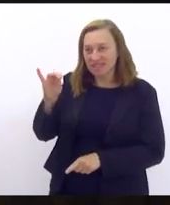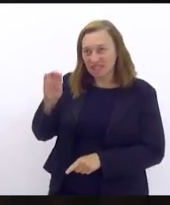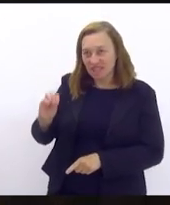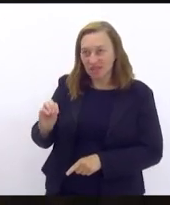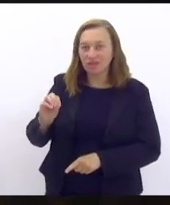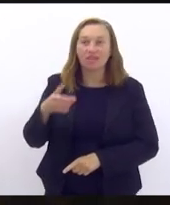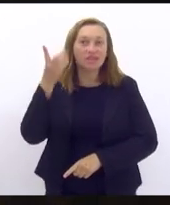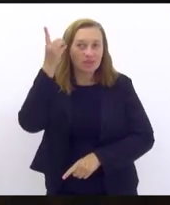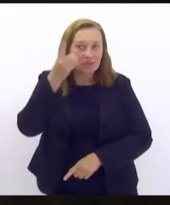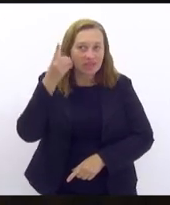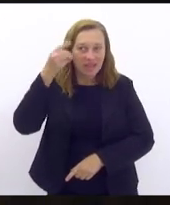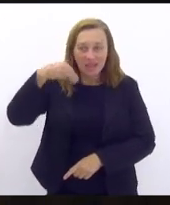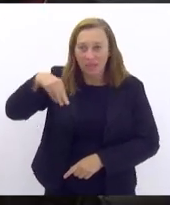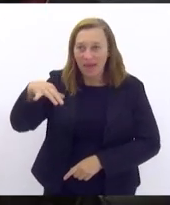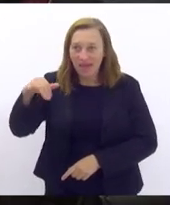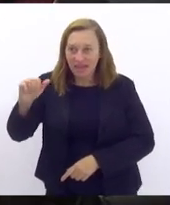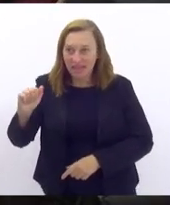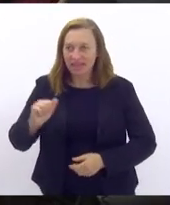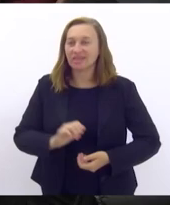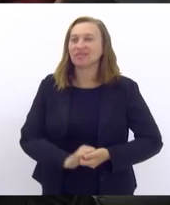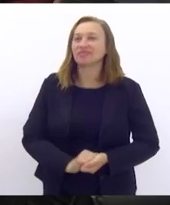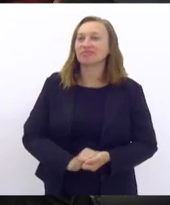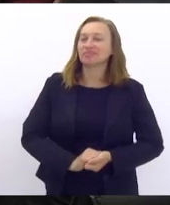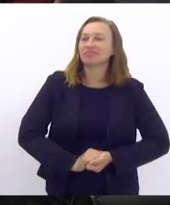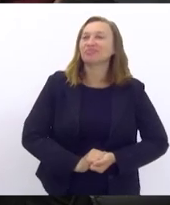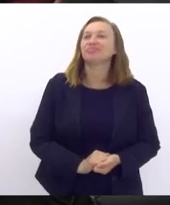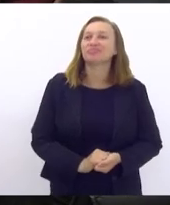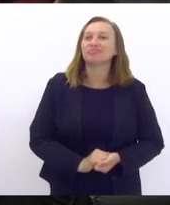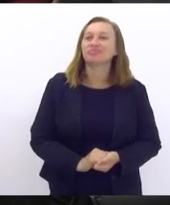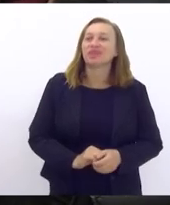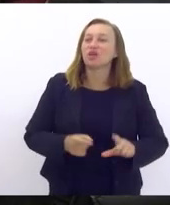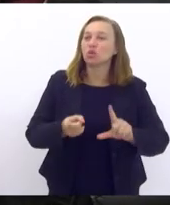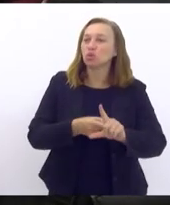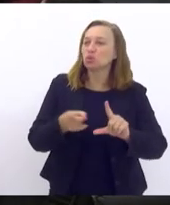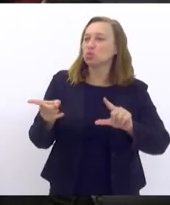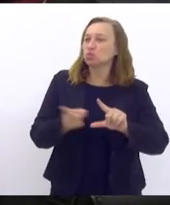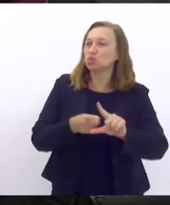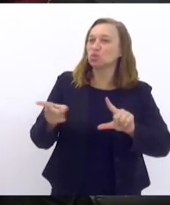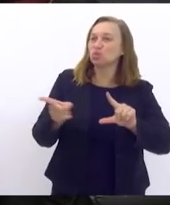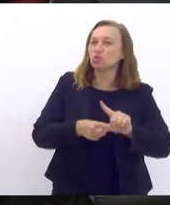Deputada Marina, a gente...